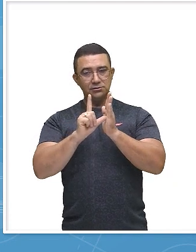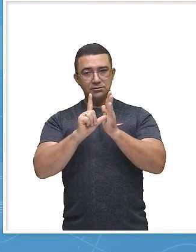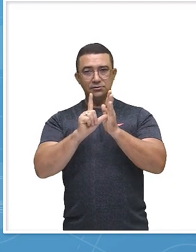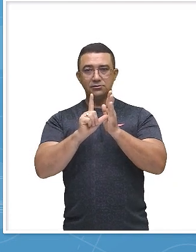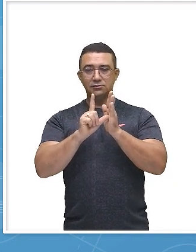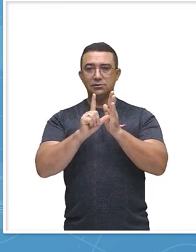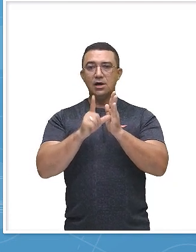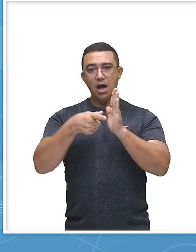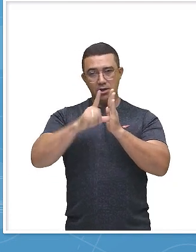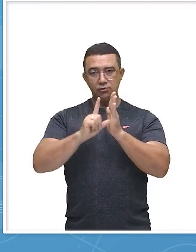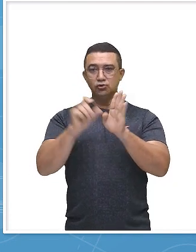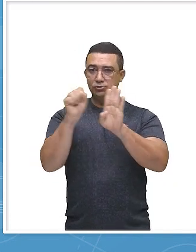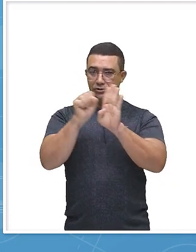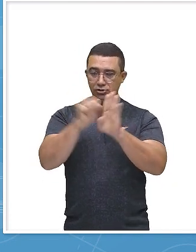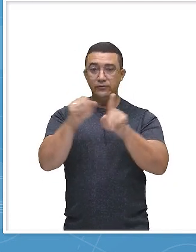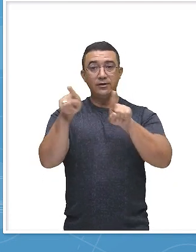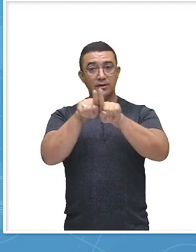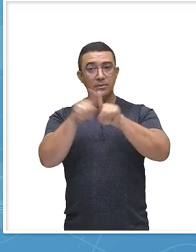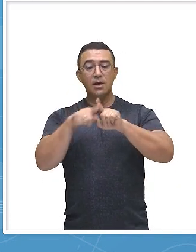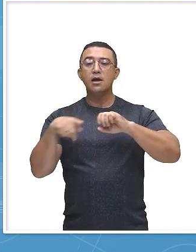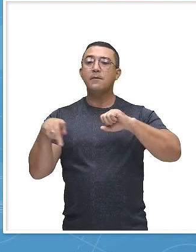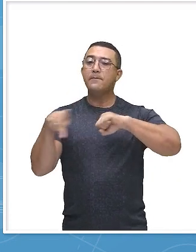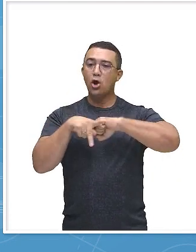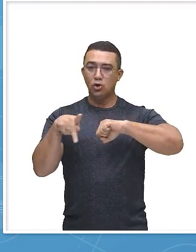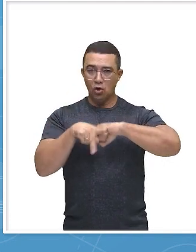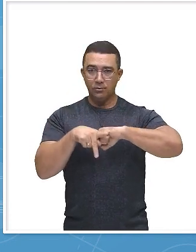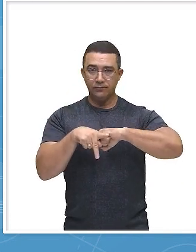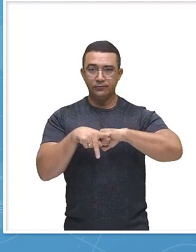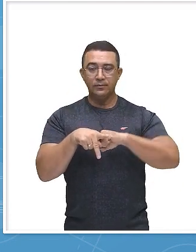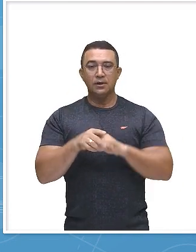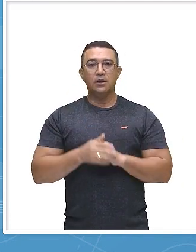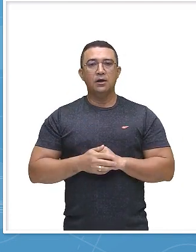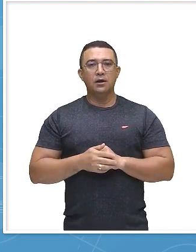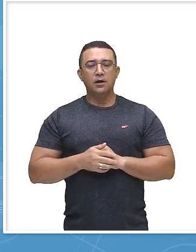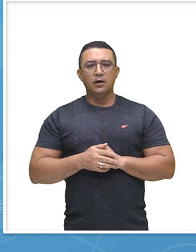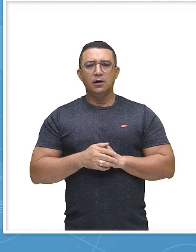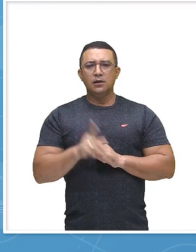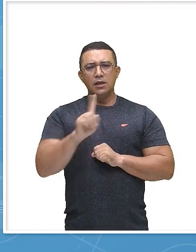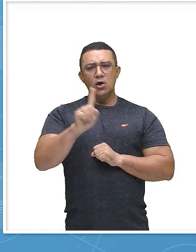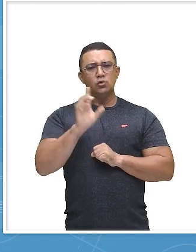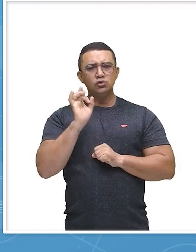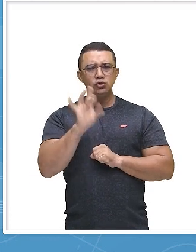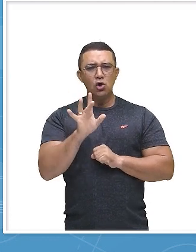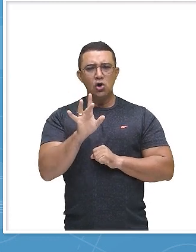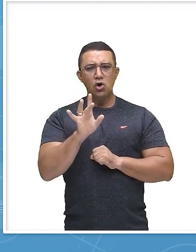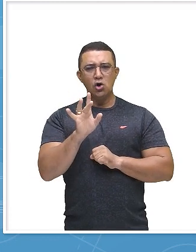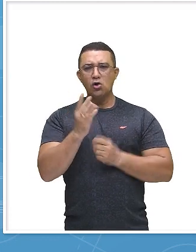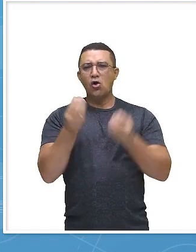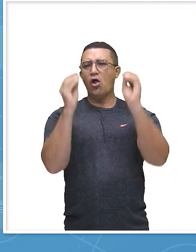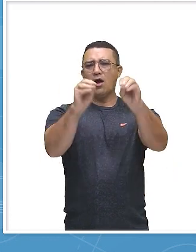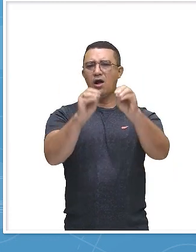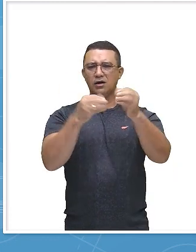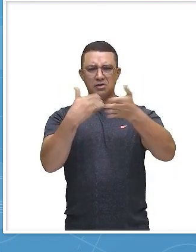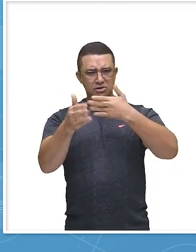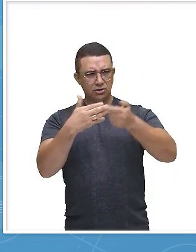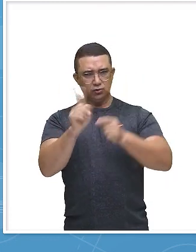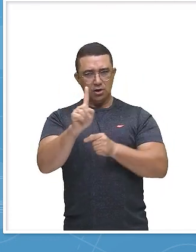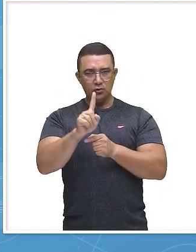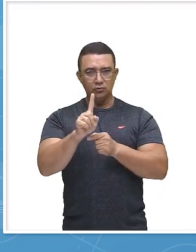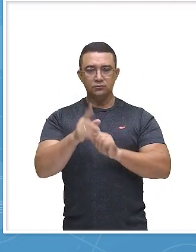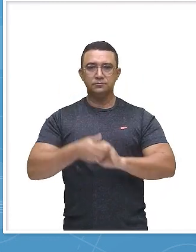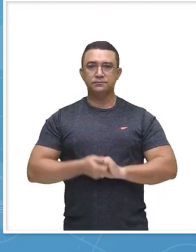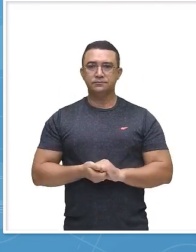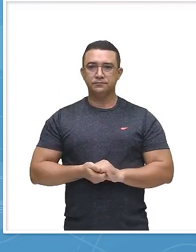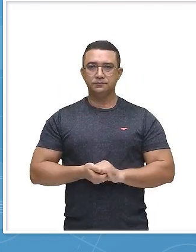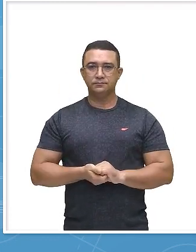do pronome, e ele tem uma função, não está aí à toa, gente, tá bom? Então, vamos lá, agora que você já